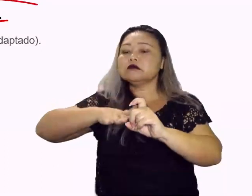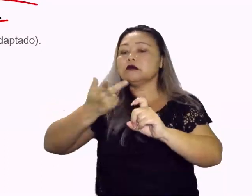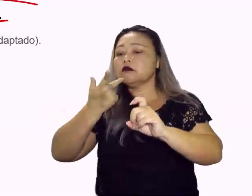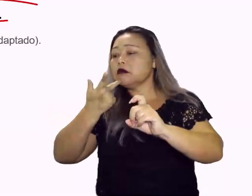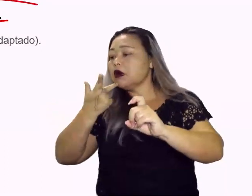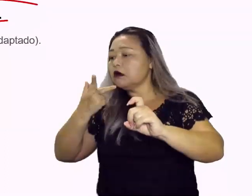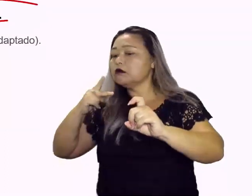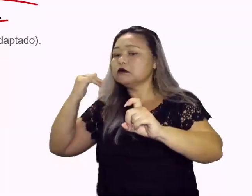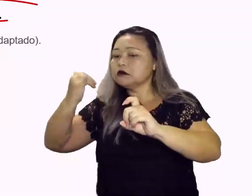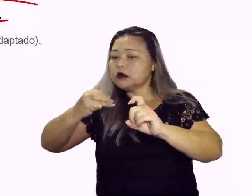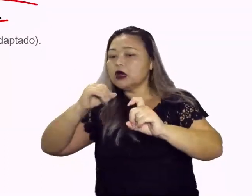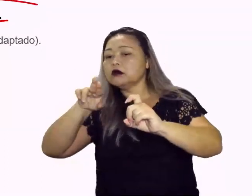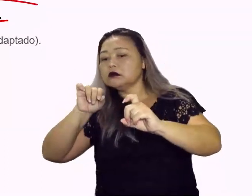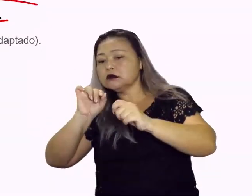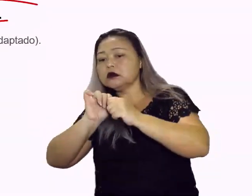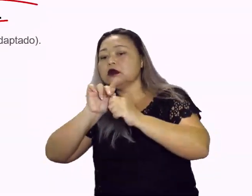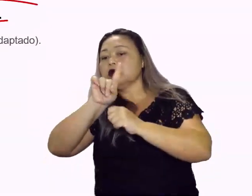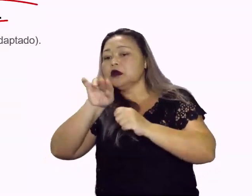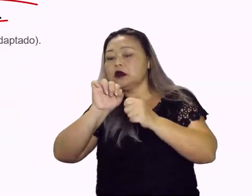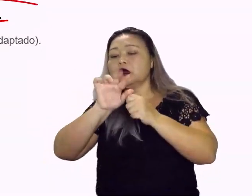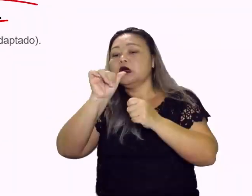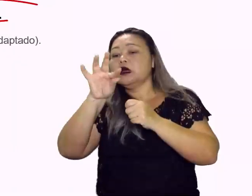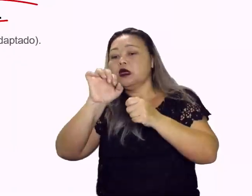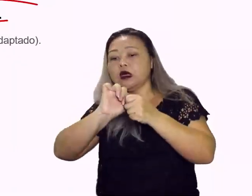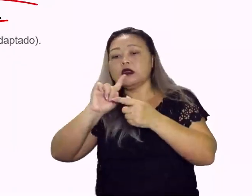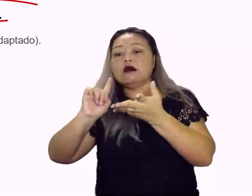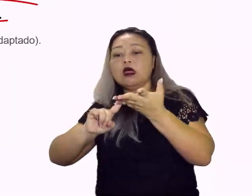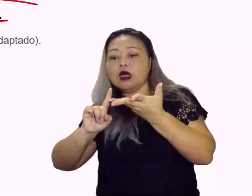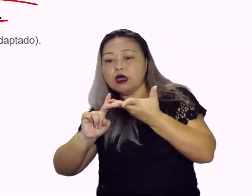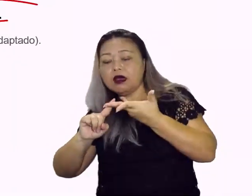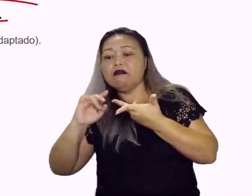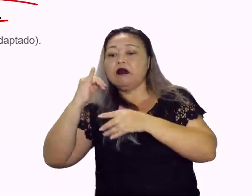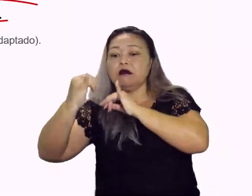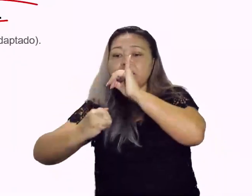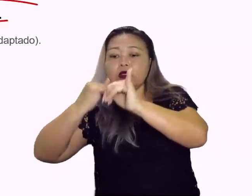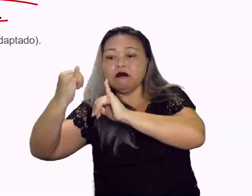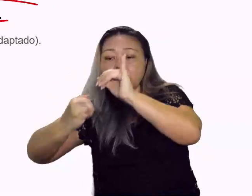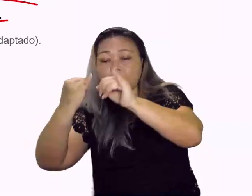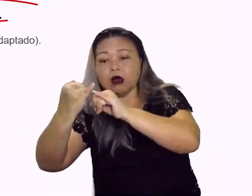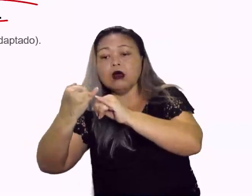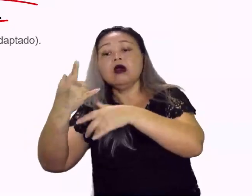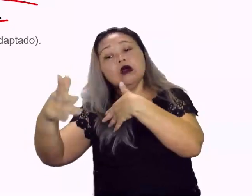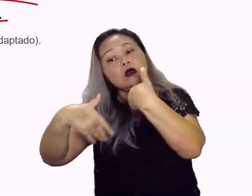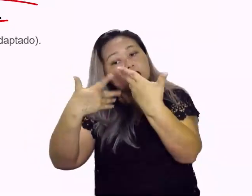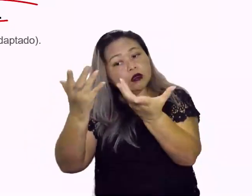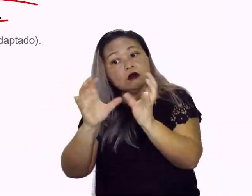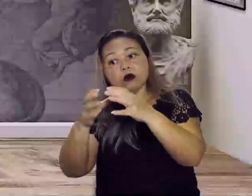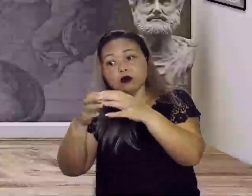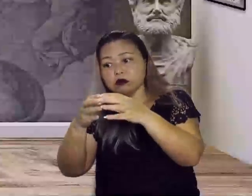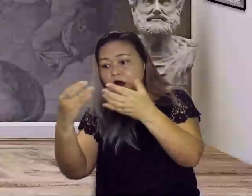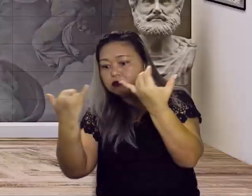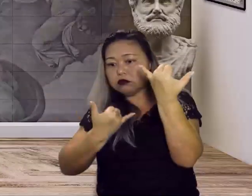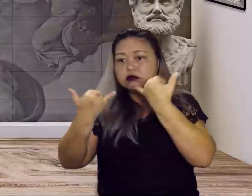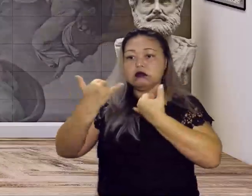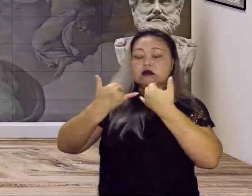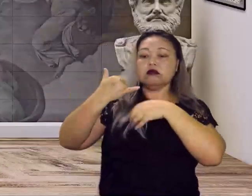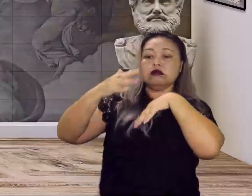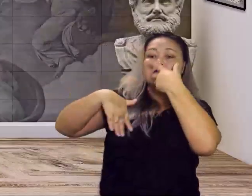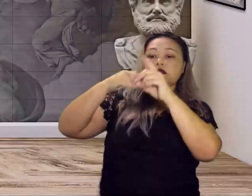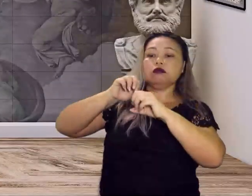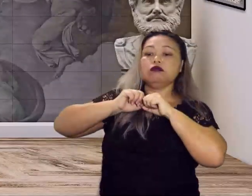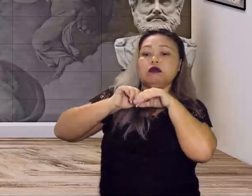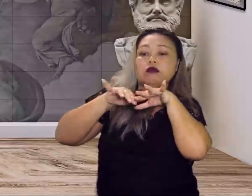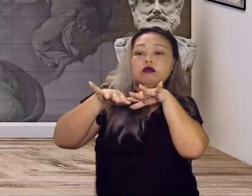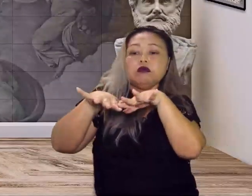do Curupira, do Saci, de Zeus, da Atena, etc. Tá? Assim que funciona a história, a criação dos mitos.